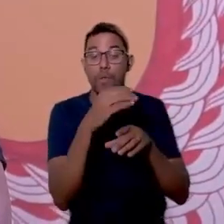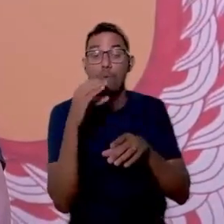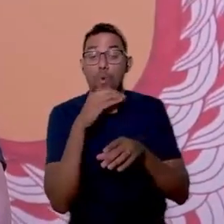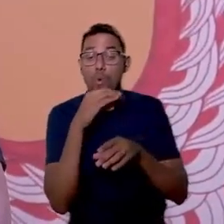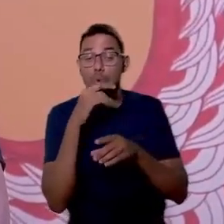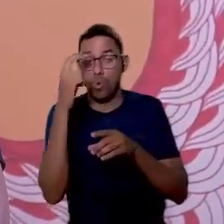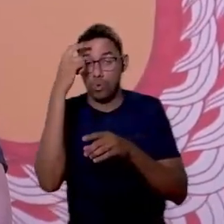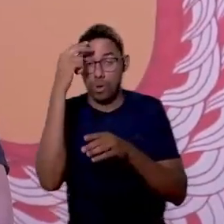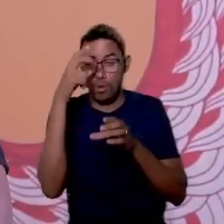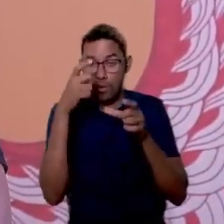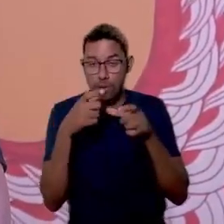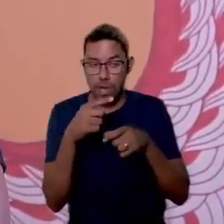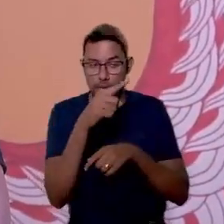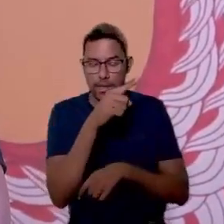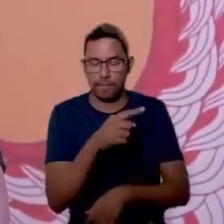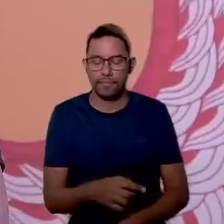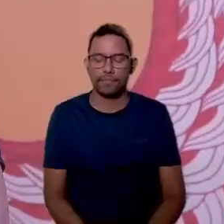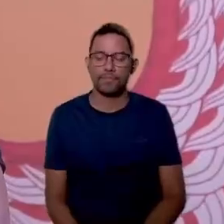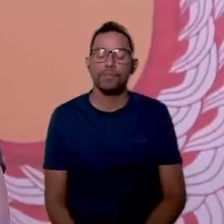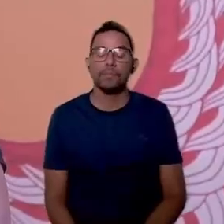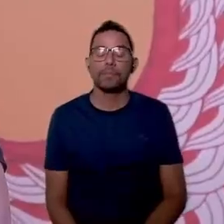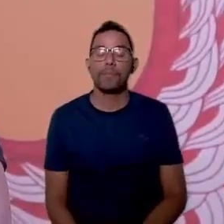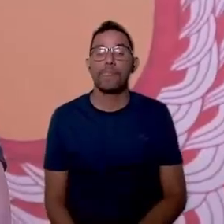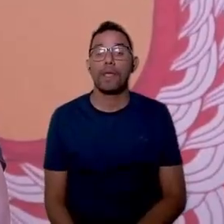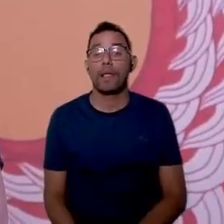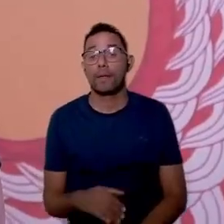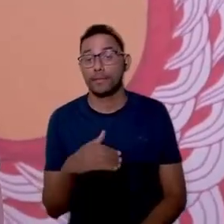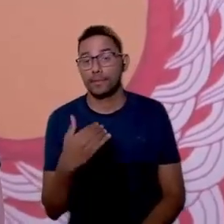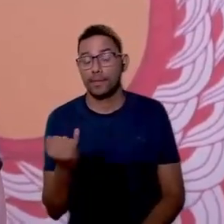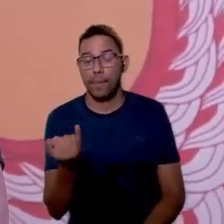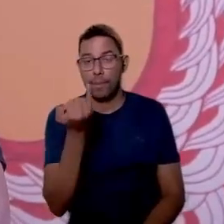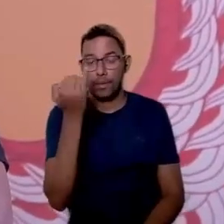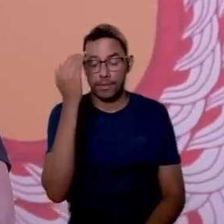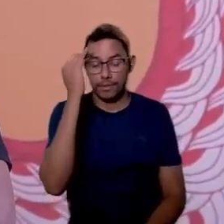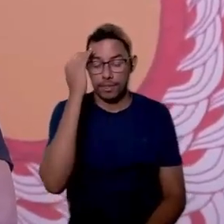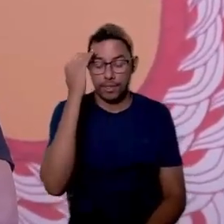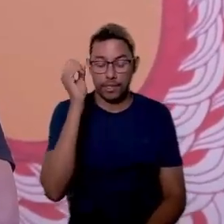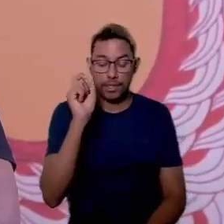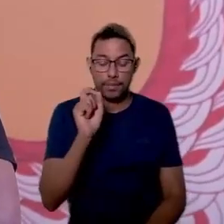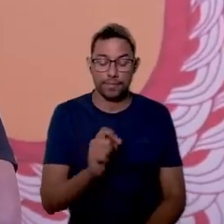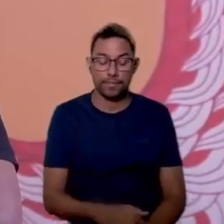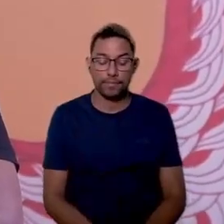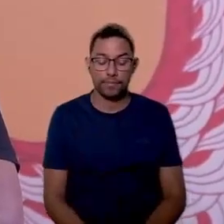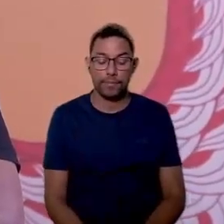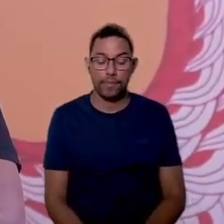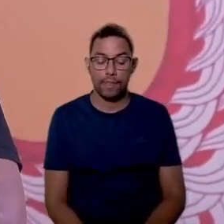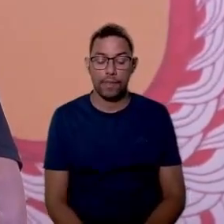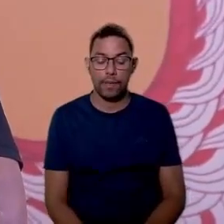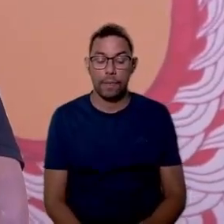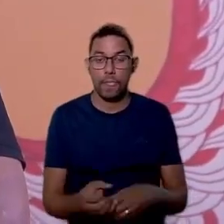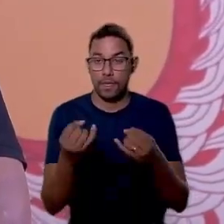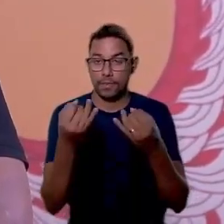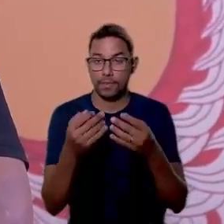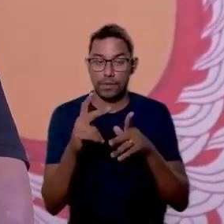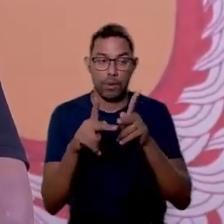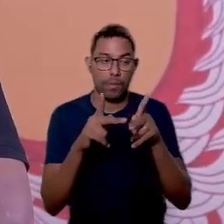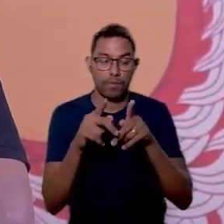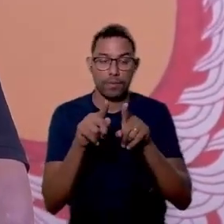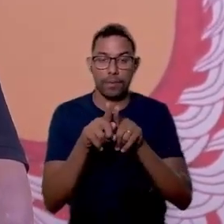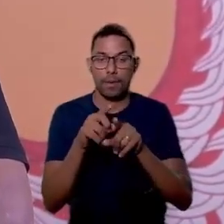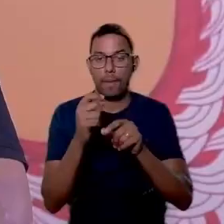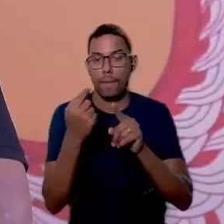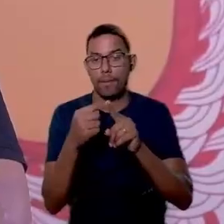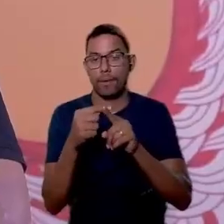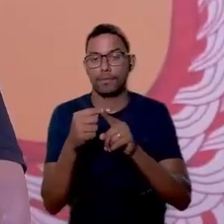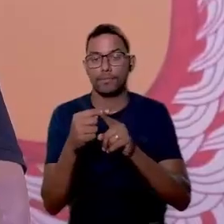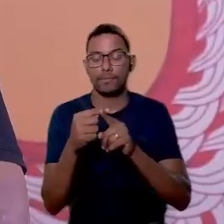o setor cultural local. Então, é importante que a gente entenda e a gente tem dito muito isso publicamente, que esse processo de nacionalização,